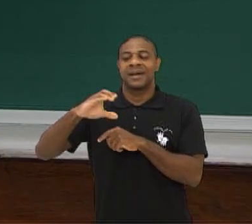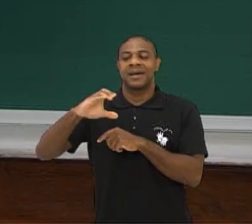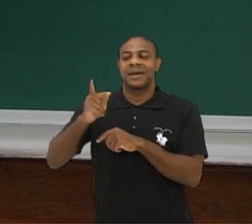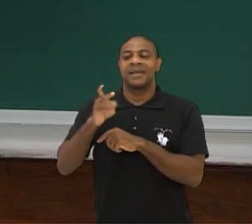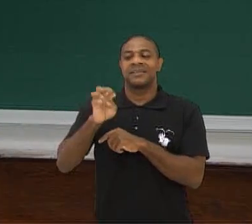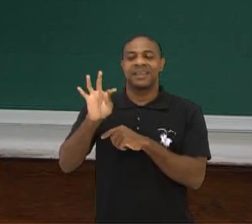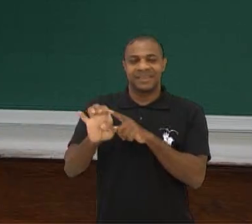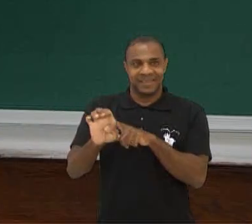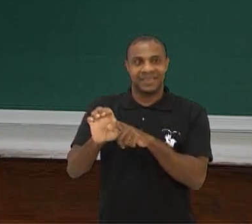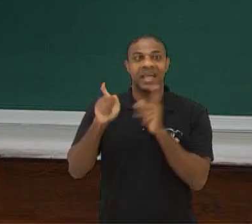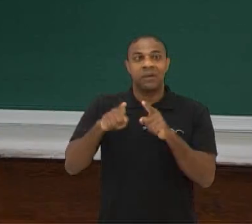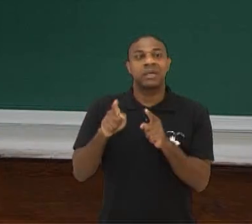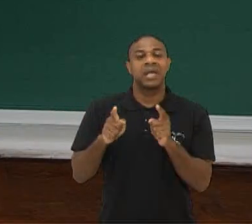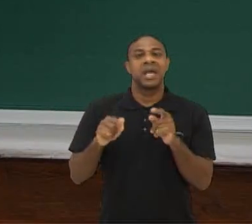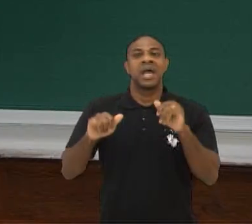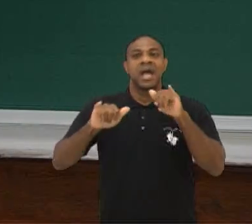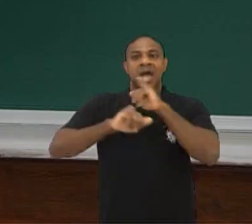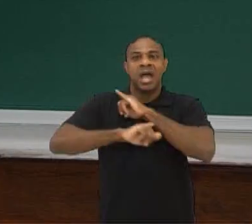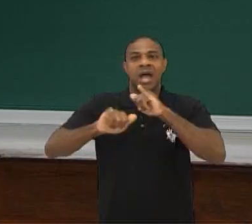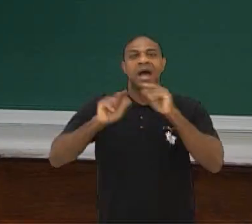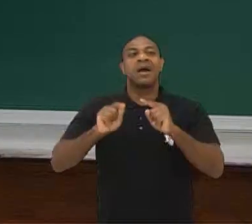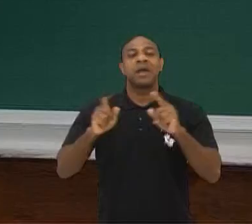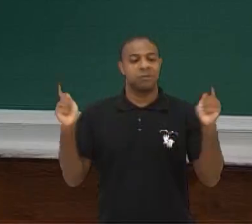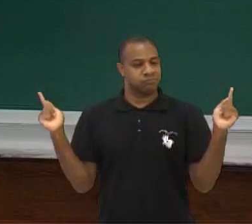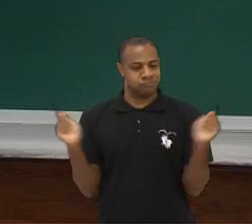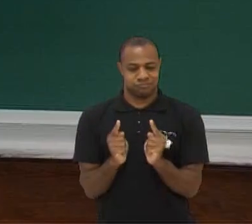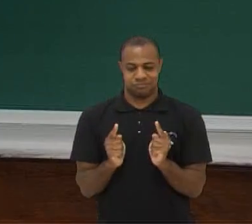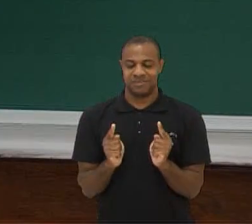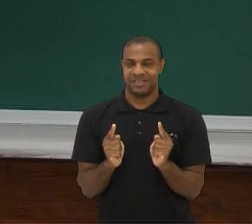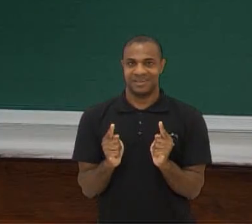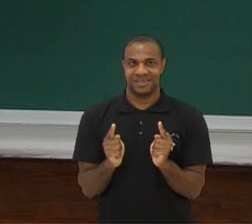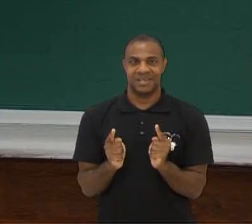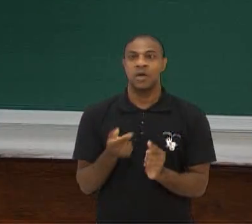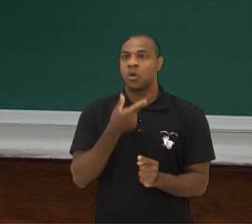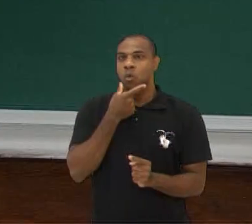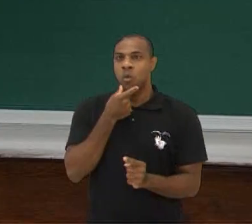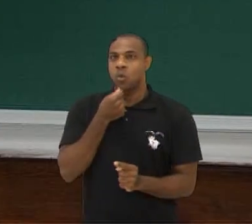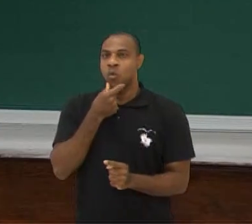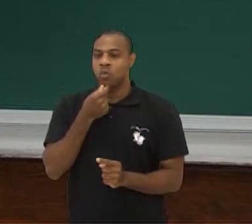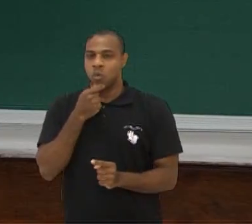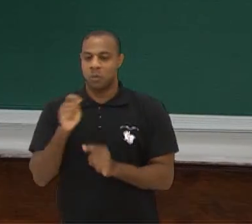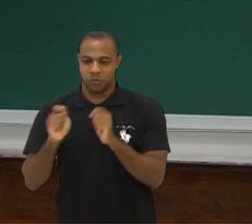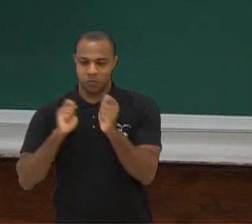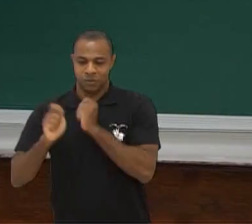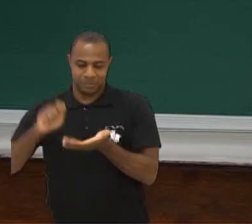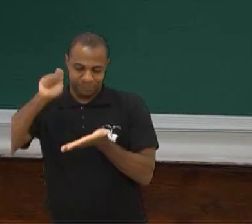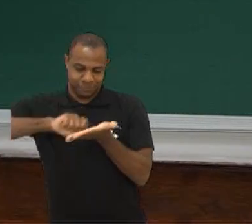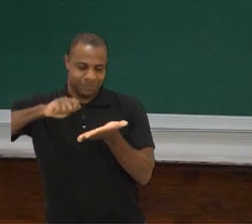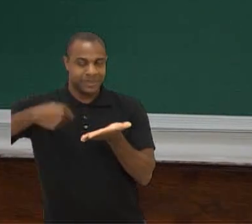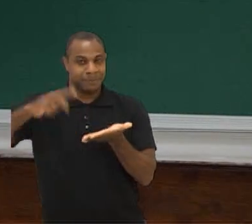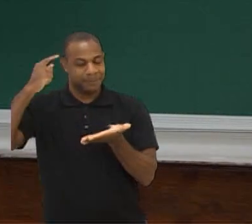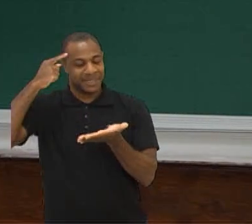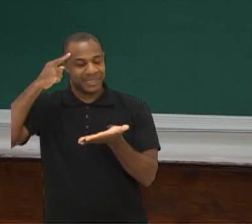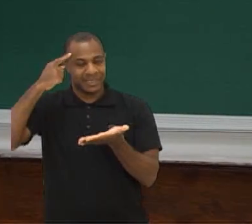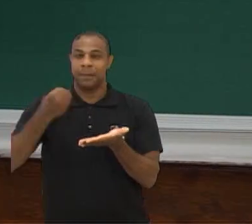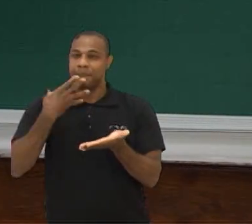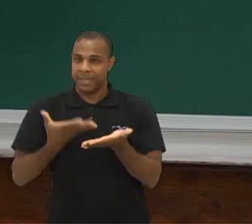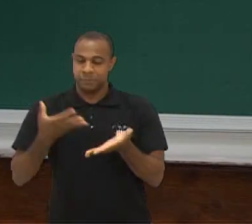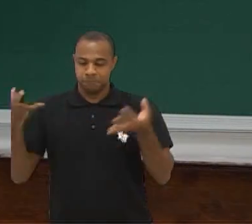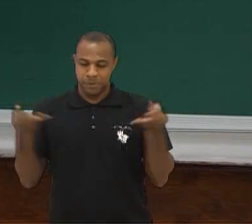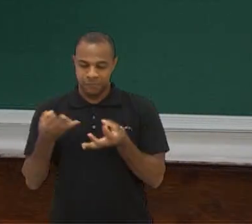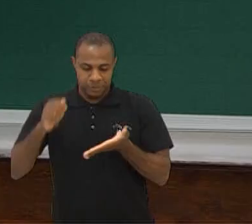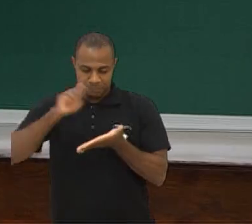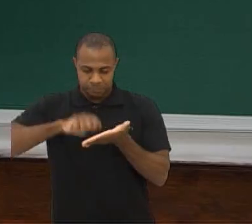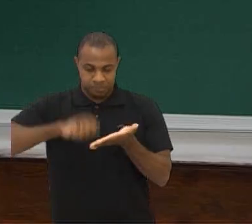curta. O jornalista, né, a pessoa que vai elaborar a notícia ou a reportagem tem que pensar bem, né? Porque